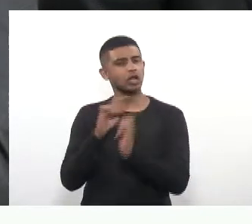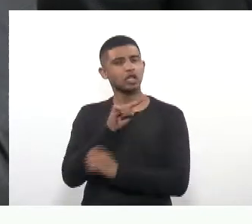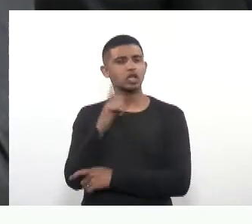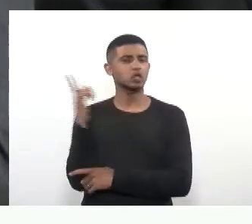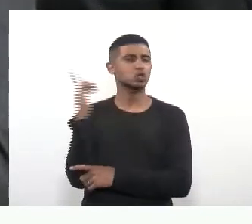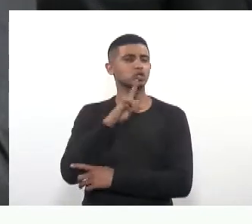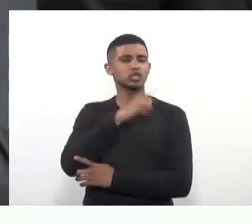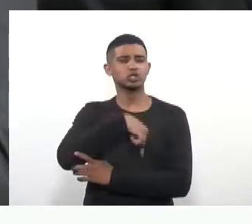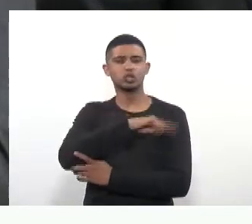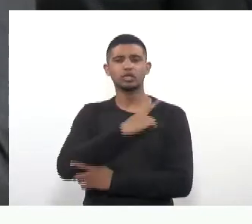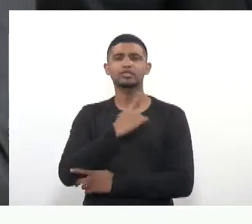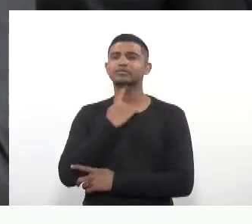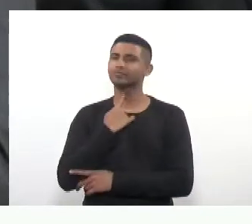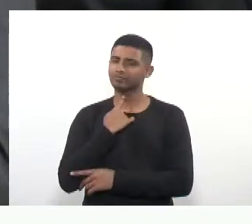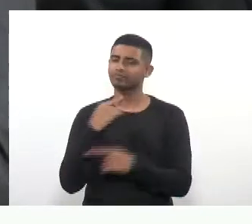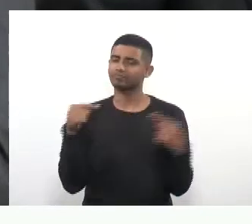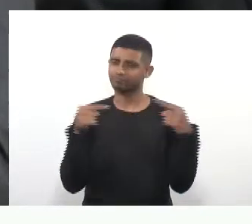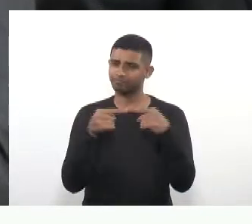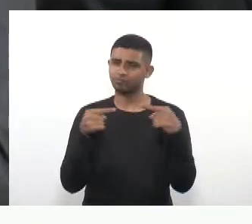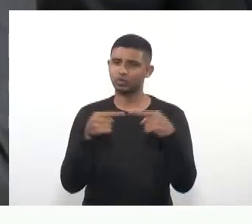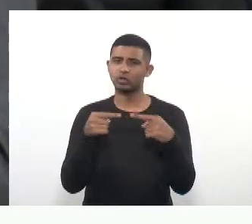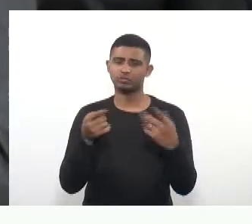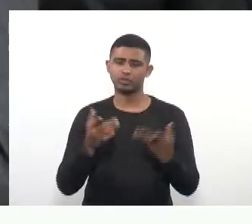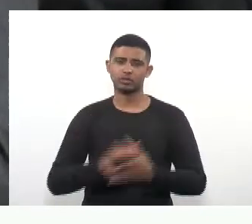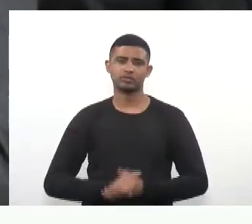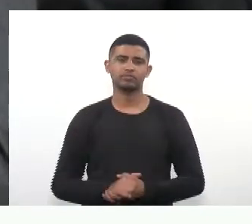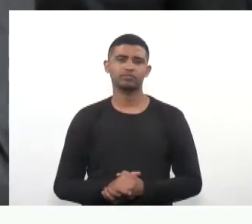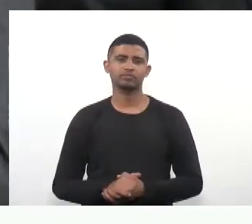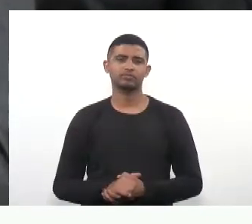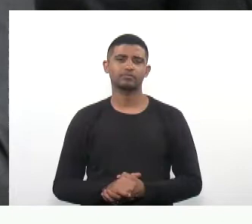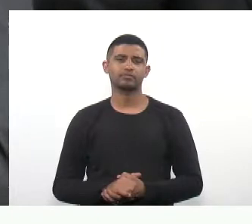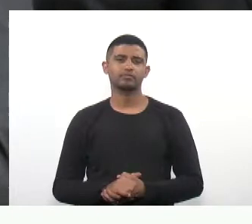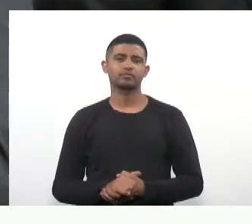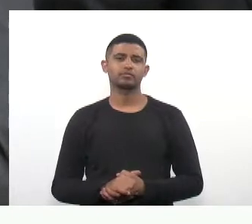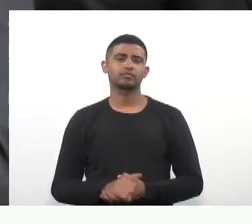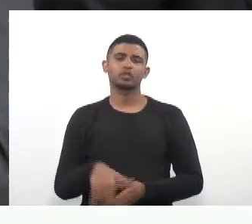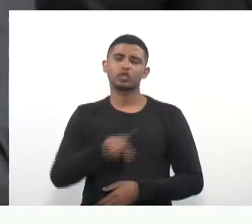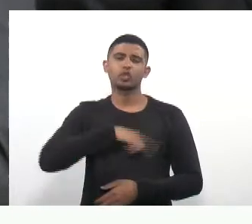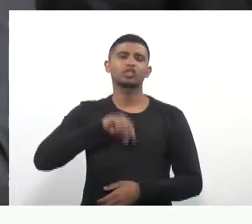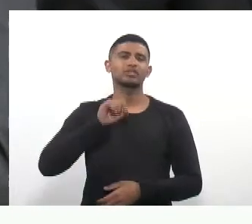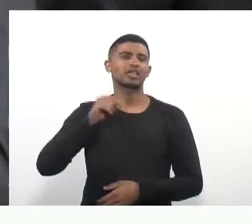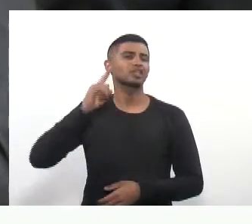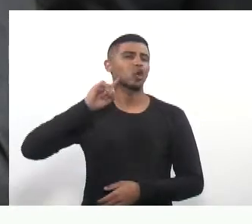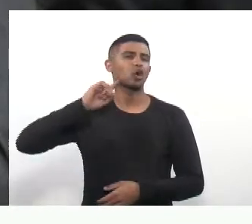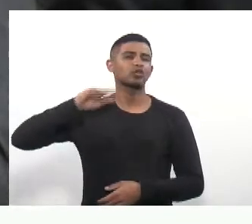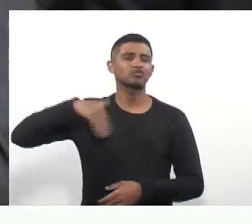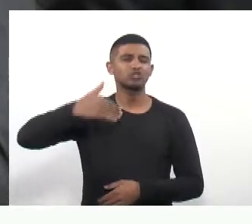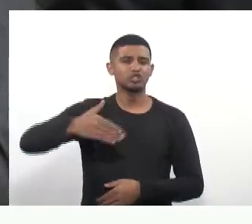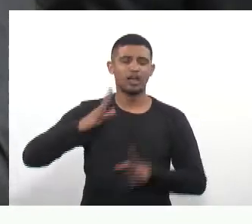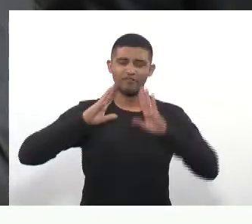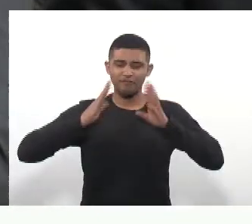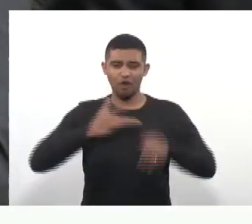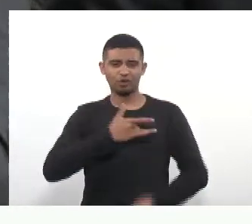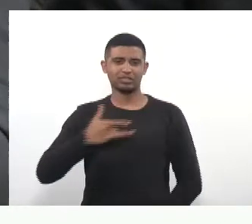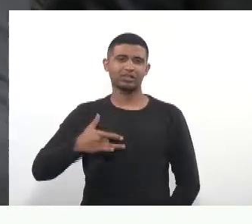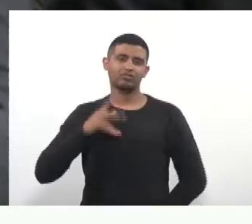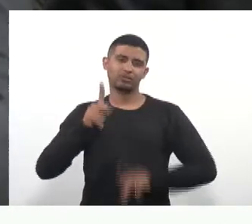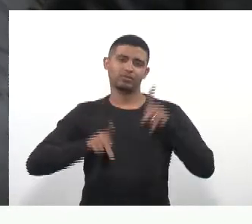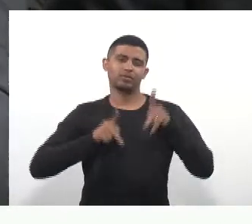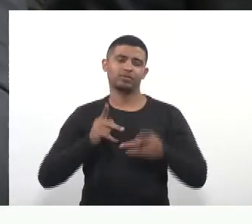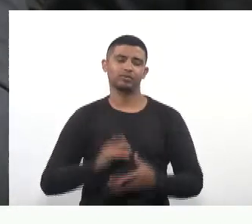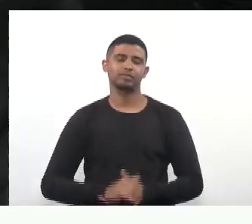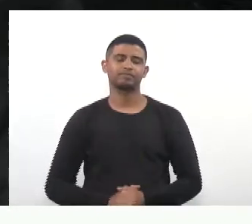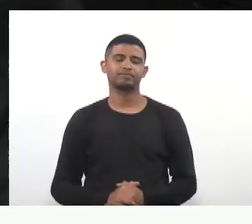propósito relevante, que é esse, dessa forma que a gente enxerga, que é lidar diariamente com a saúde das pessoas.